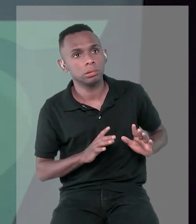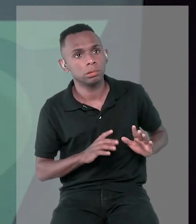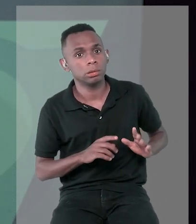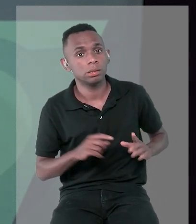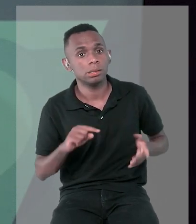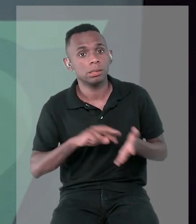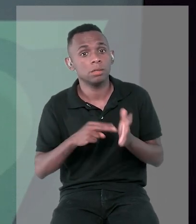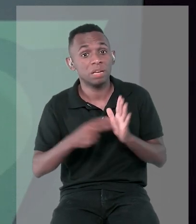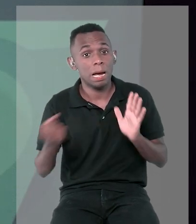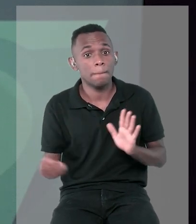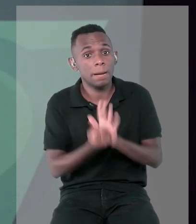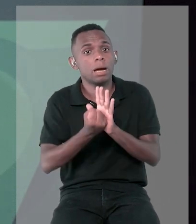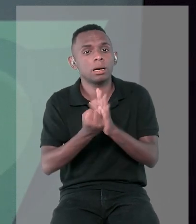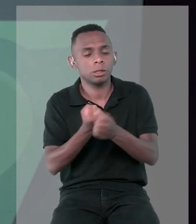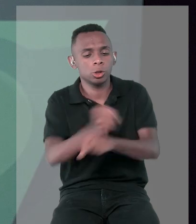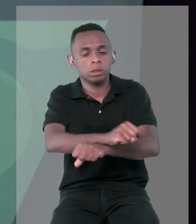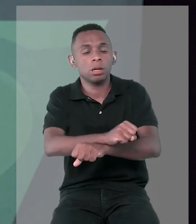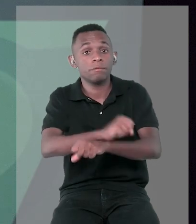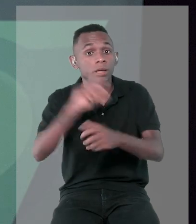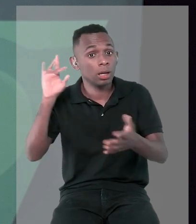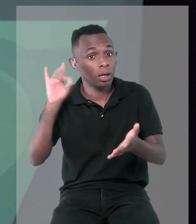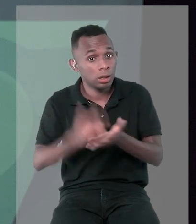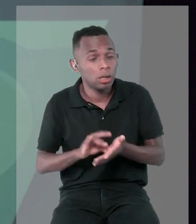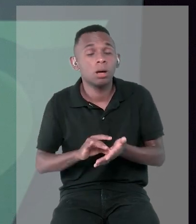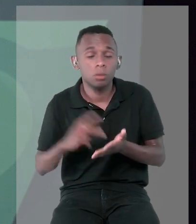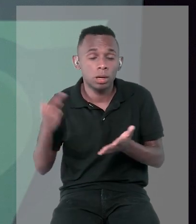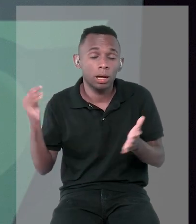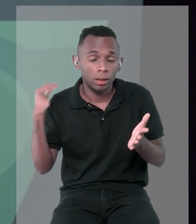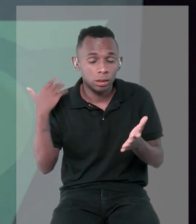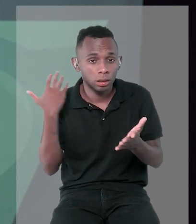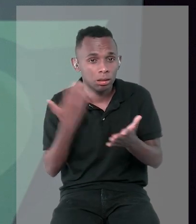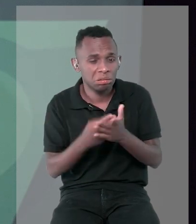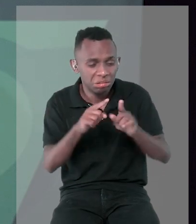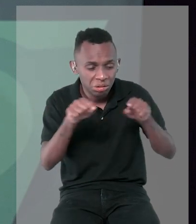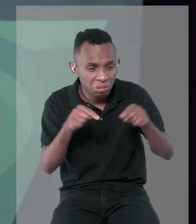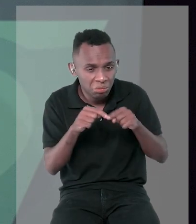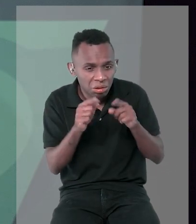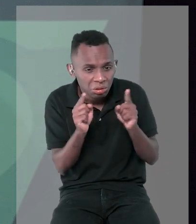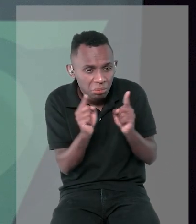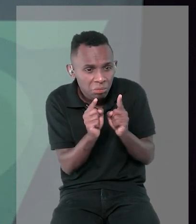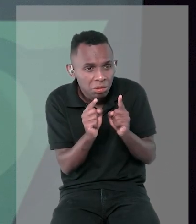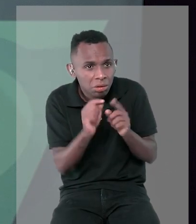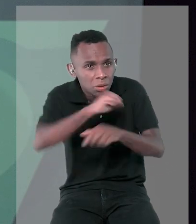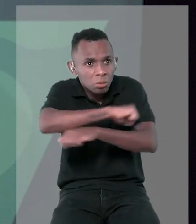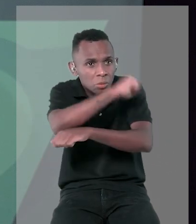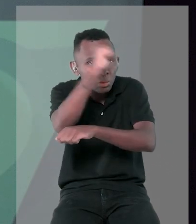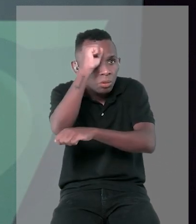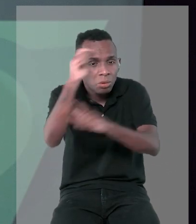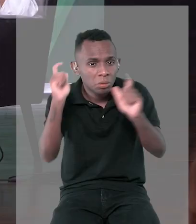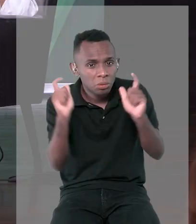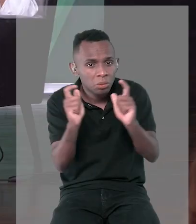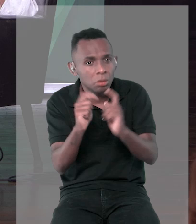Do escravismo colonial que até hoje existe. Né? Aquele quarto minúsculo com uma janelinha. Né?